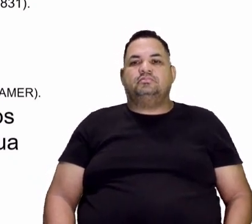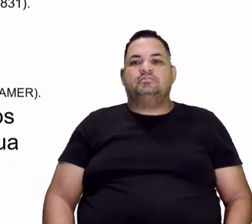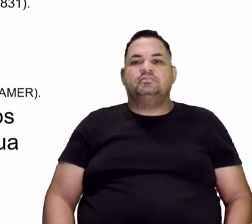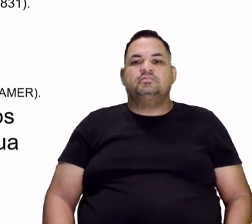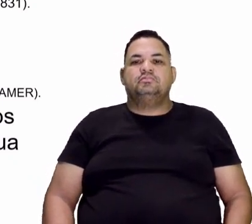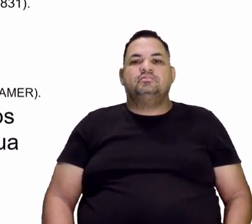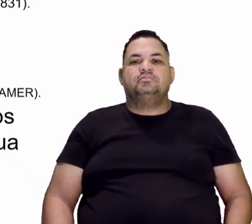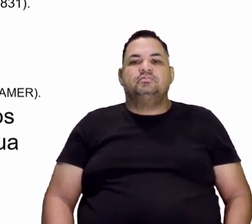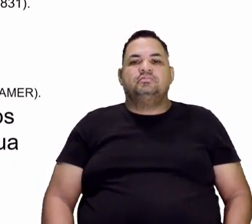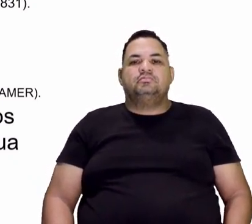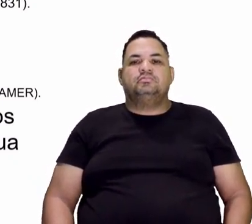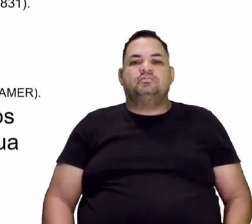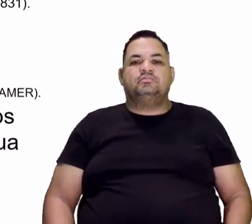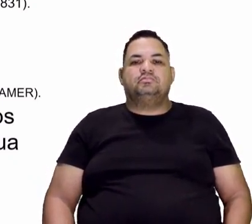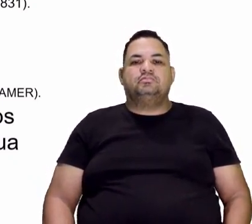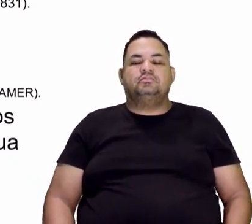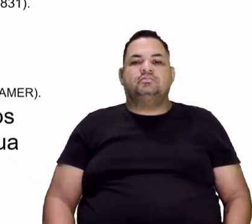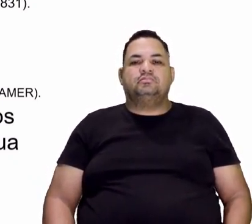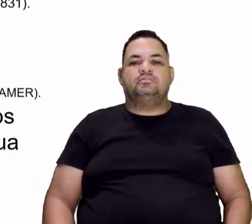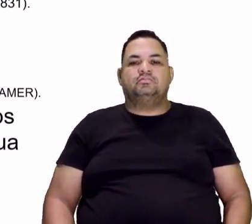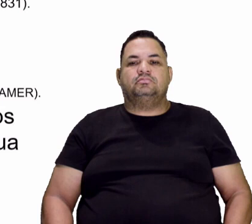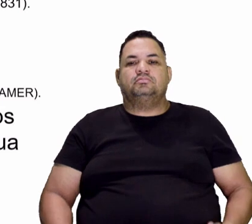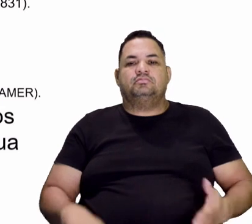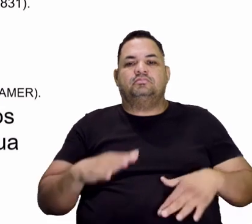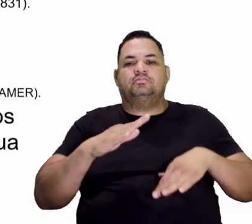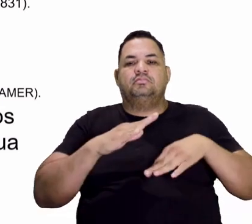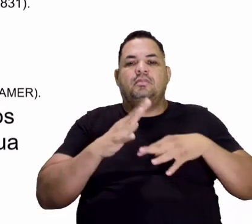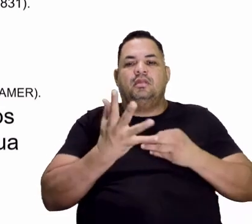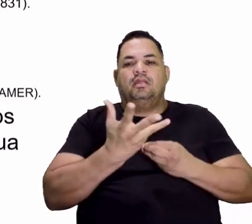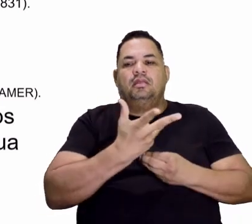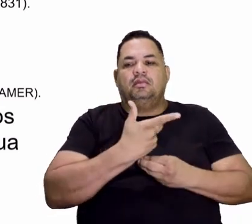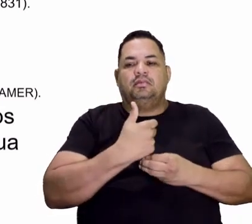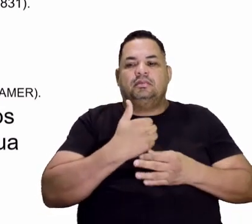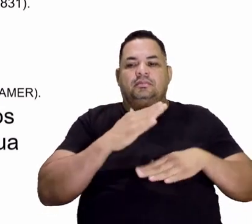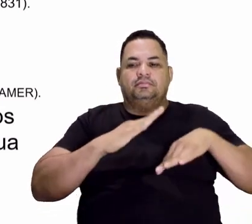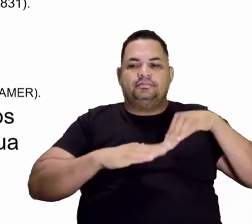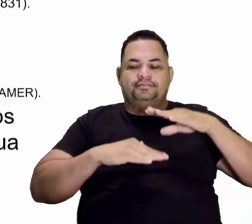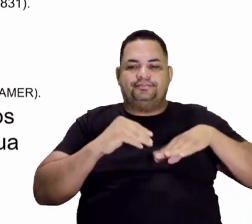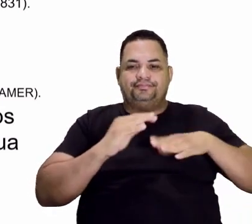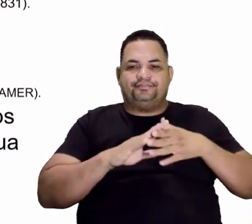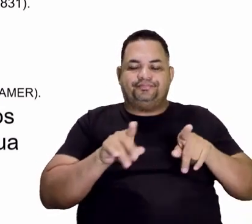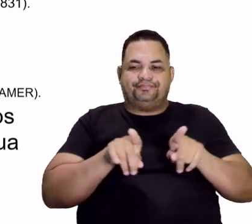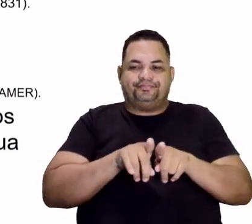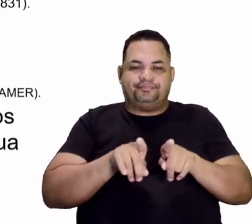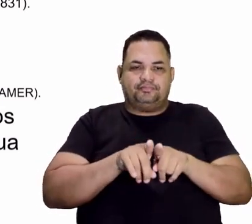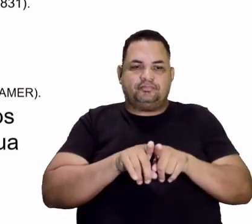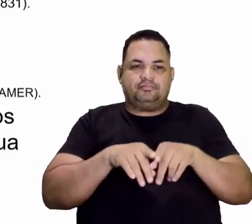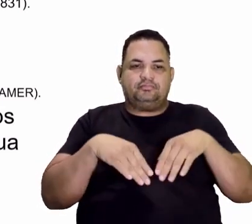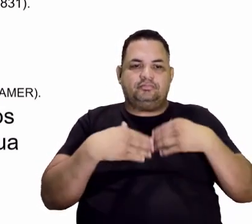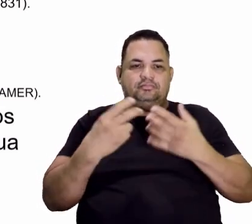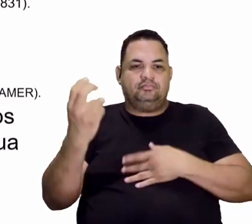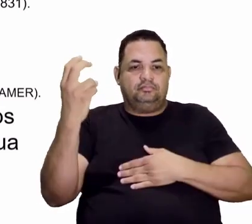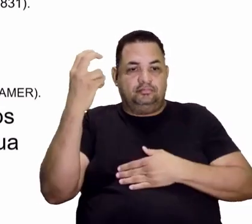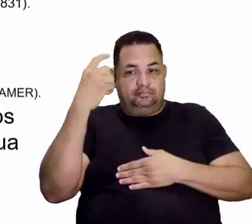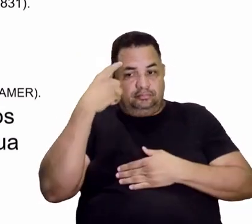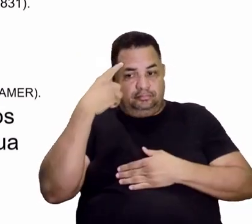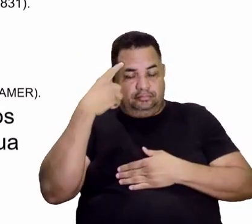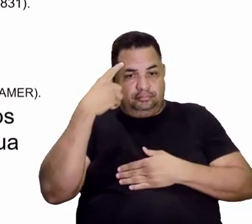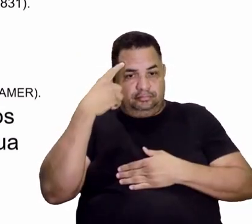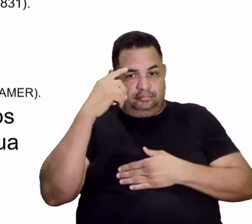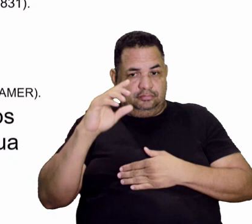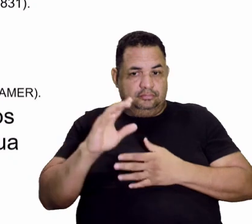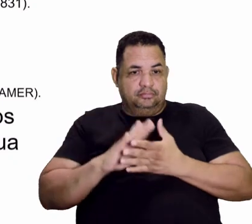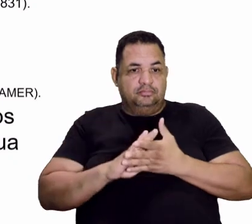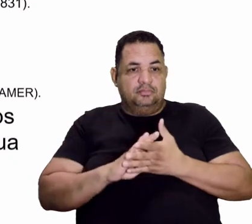Conhecimento e artísticas, olha só. Esse é o dicionário. Agora, o pensamento de Hegel vai dizer: